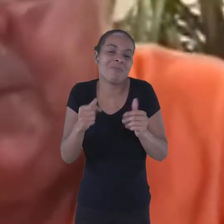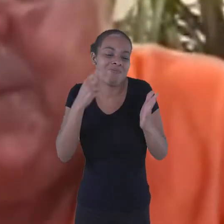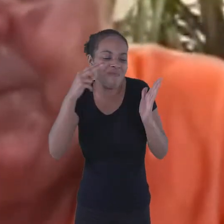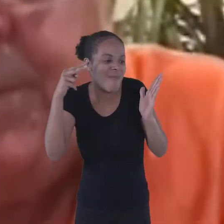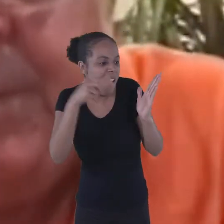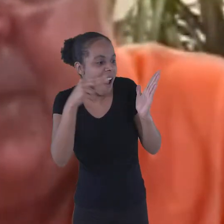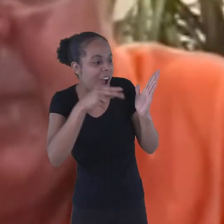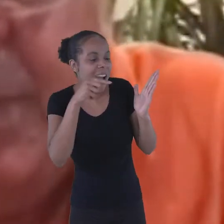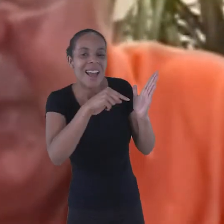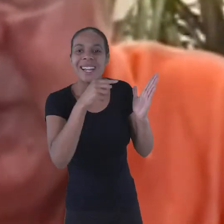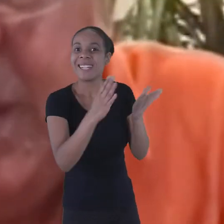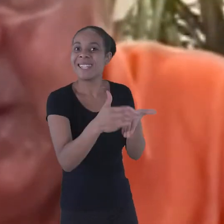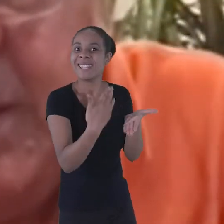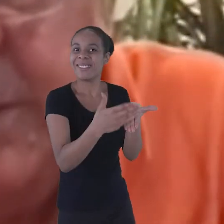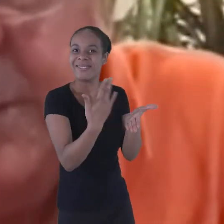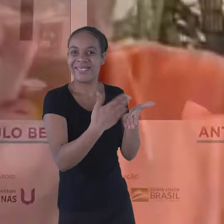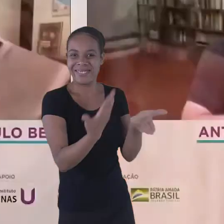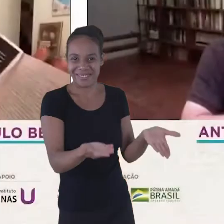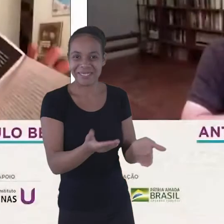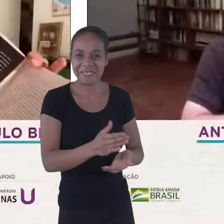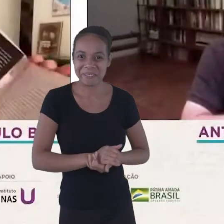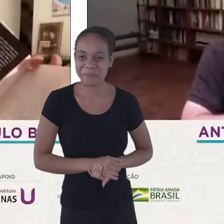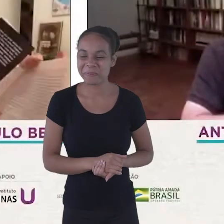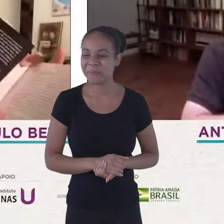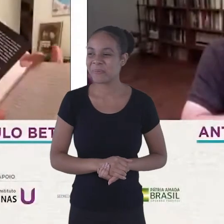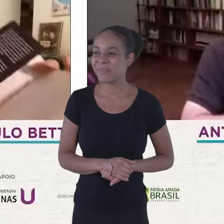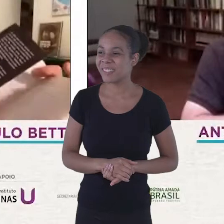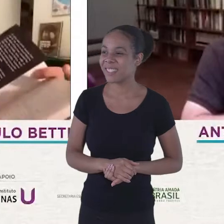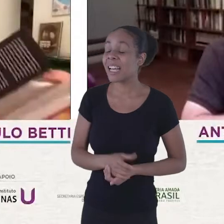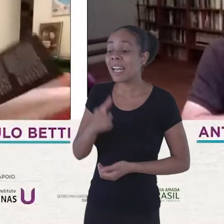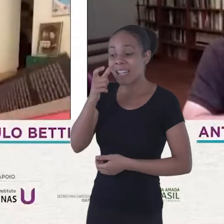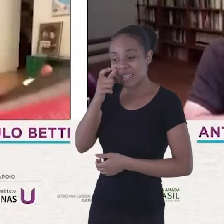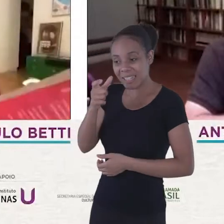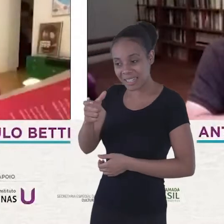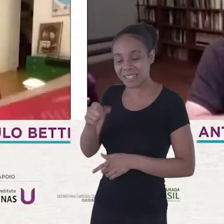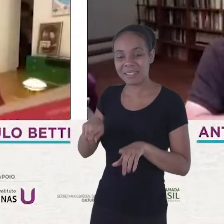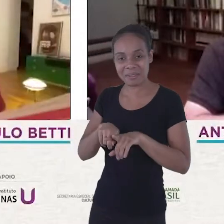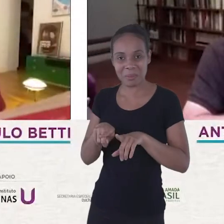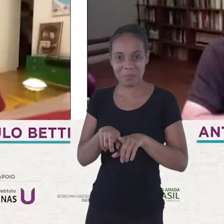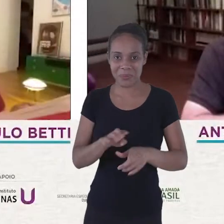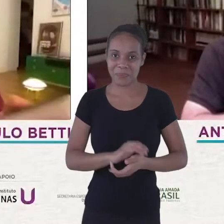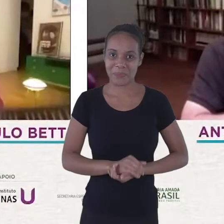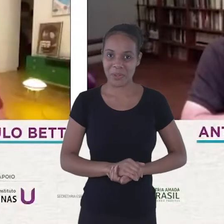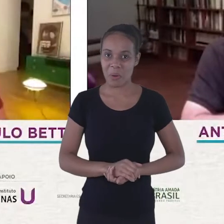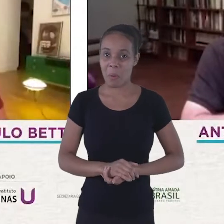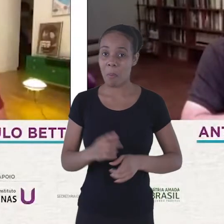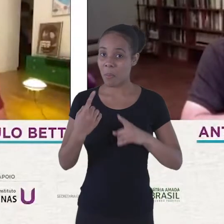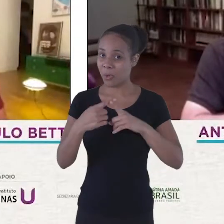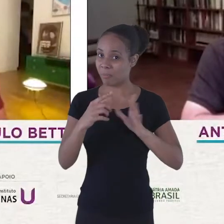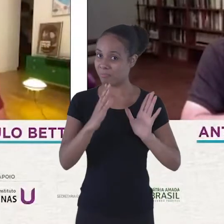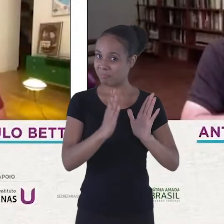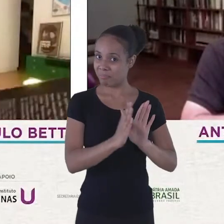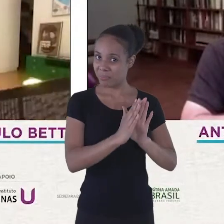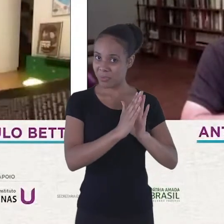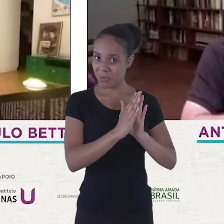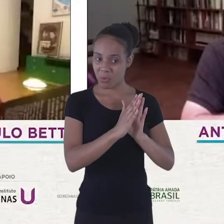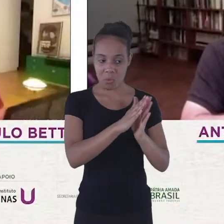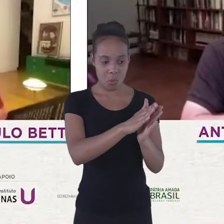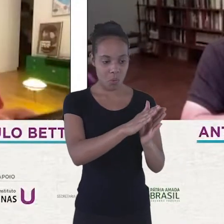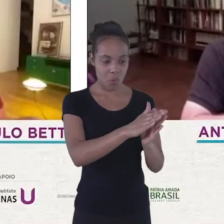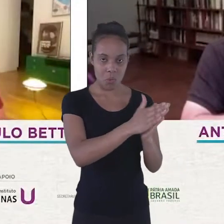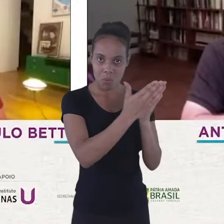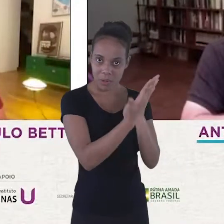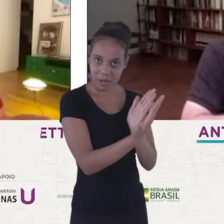mostrando. E é interessante, o título é muito bom, né? O Garimpo Muito das bom. Almas Garimpo de